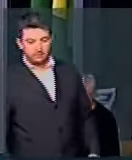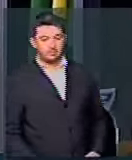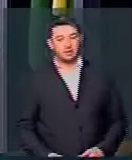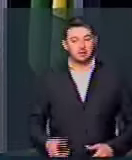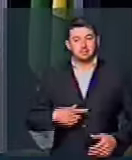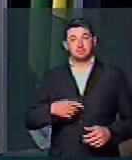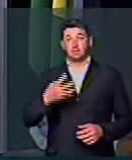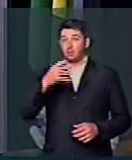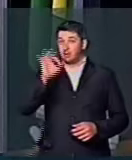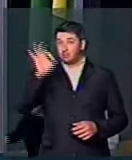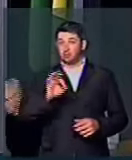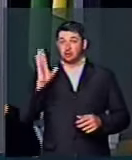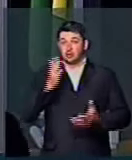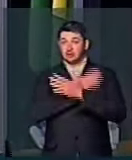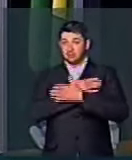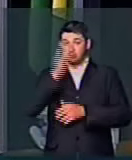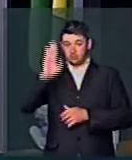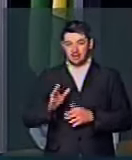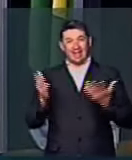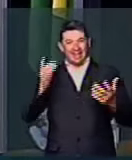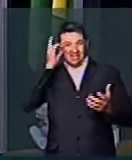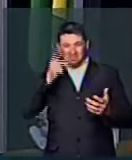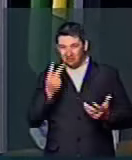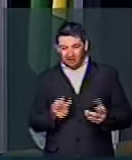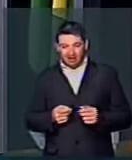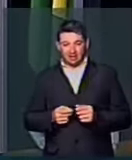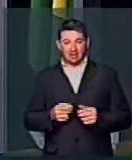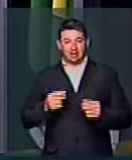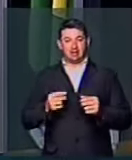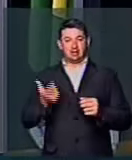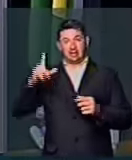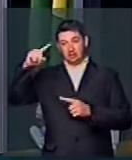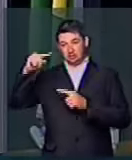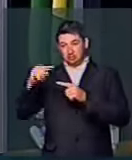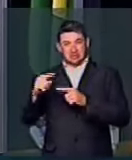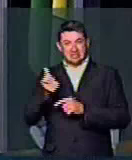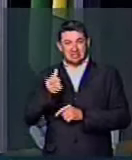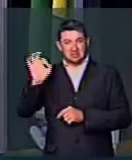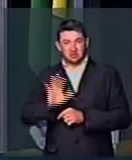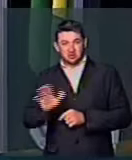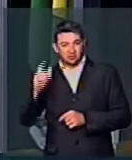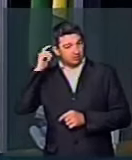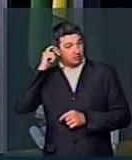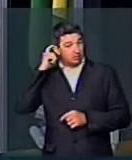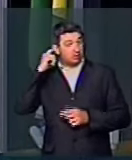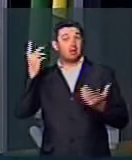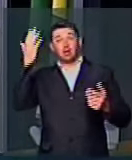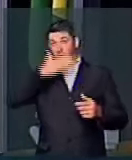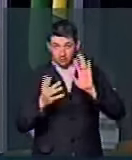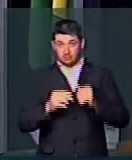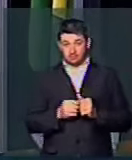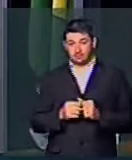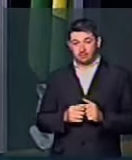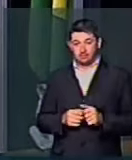40% a taxa de desemprego no nosso país. E quando a Dilma diz que a taxa é diminuta, em torno de 6%, qual é a prova que eu apresento para